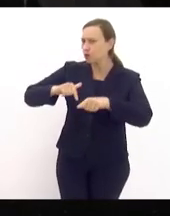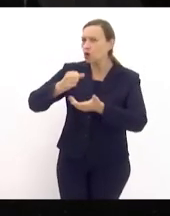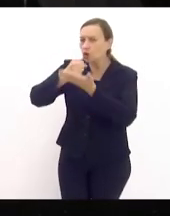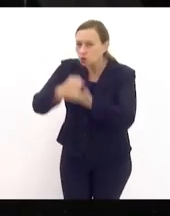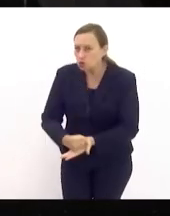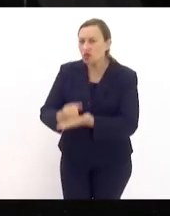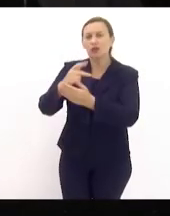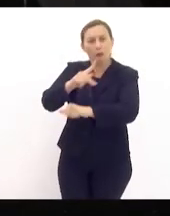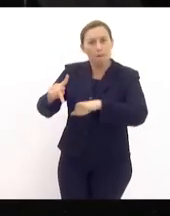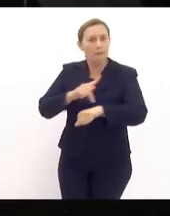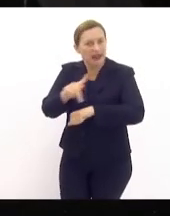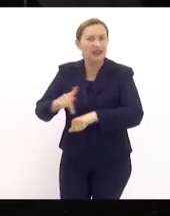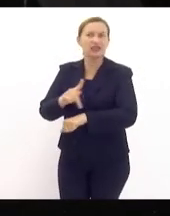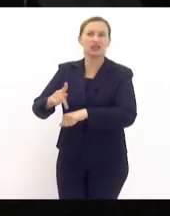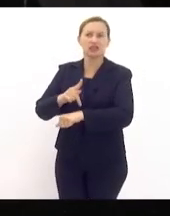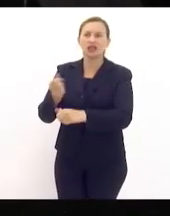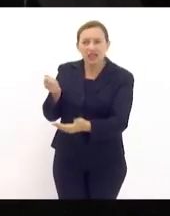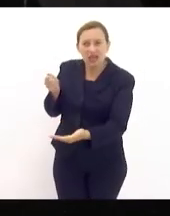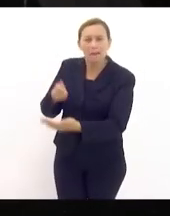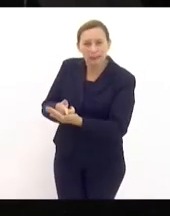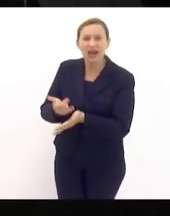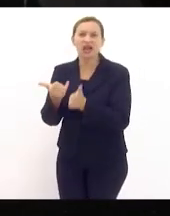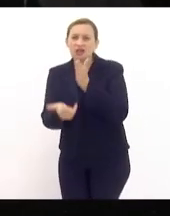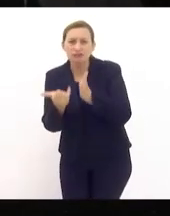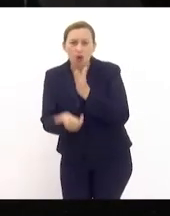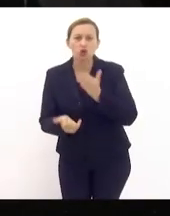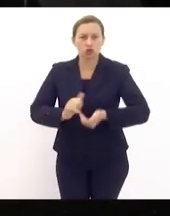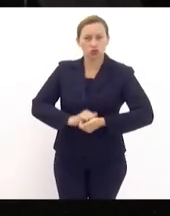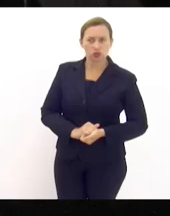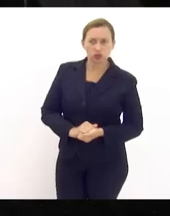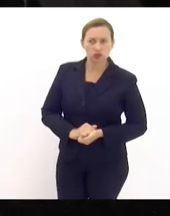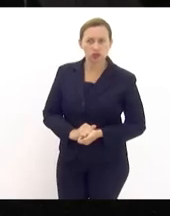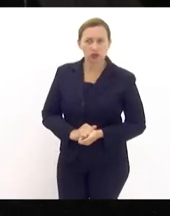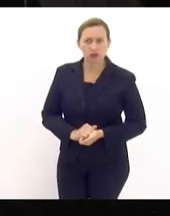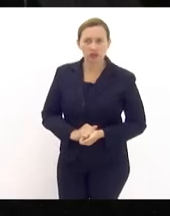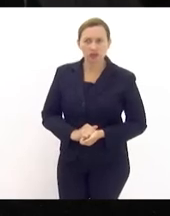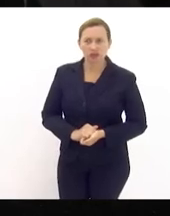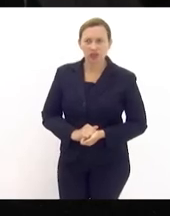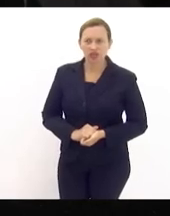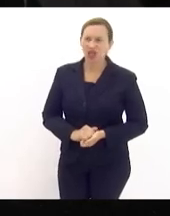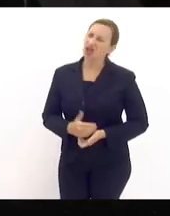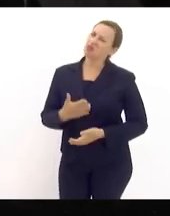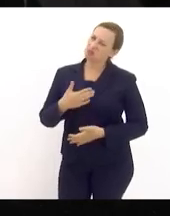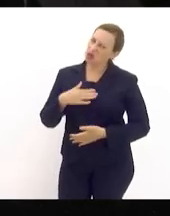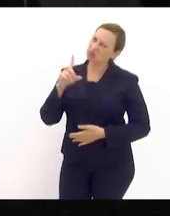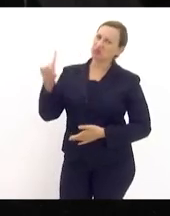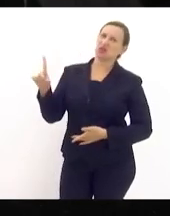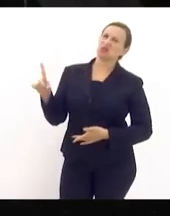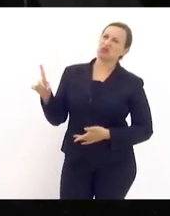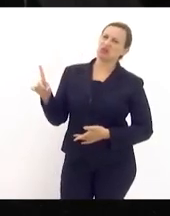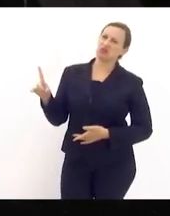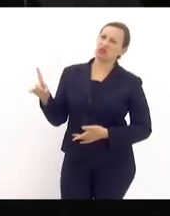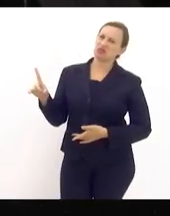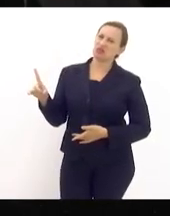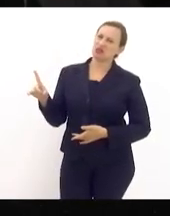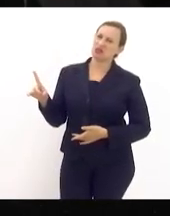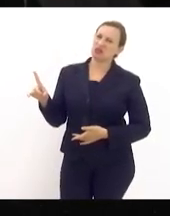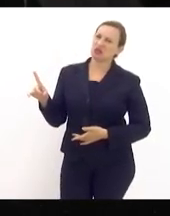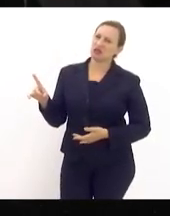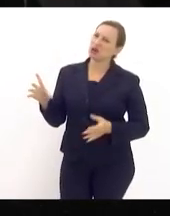país, que paga impostos. Então, faça-me um favor, faça-me um